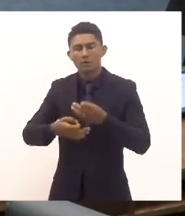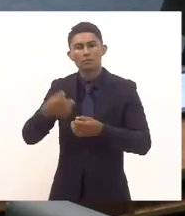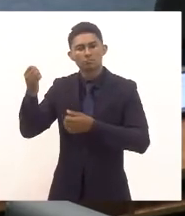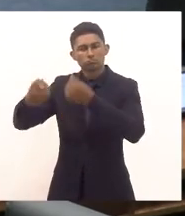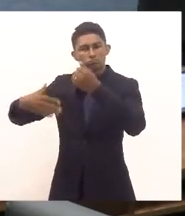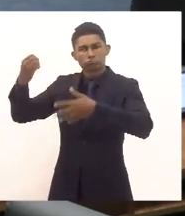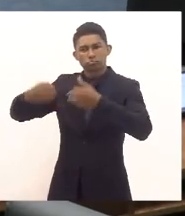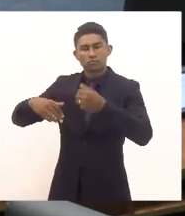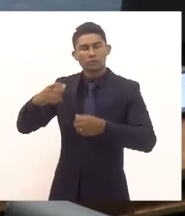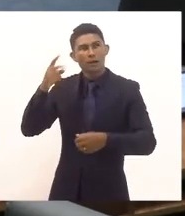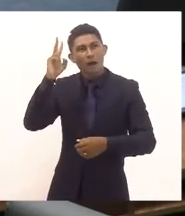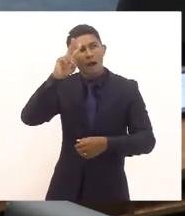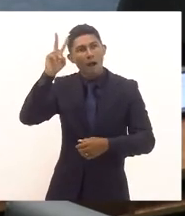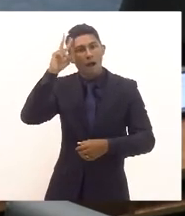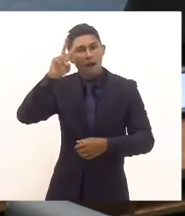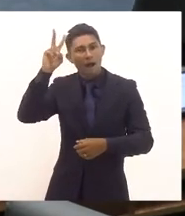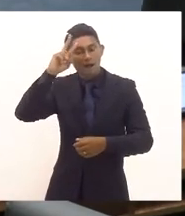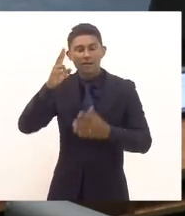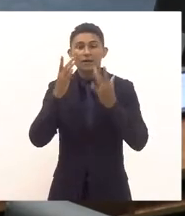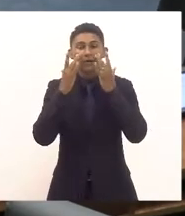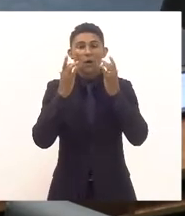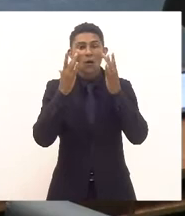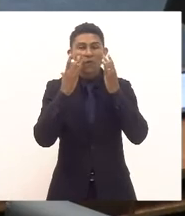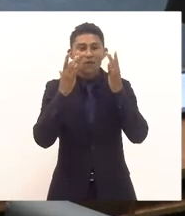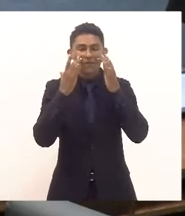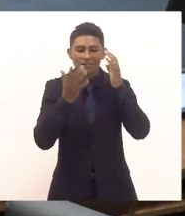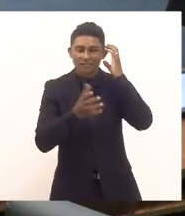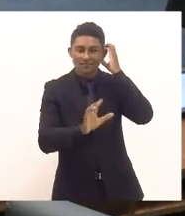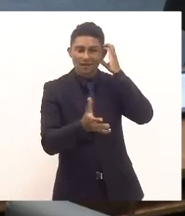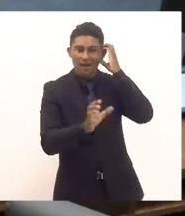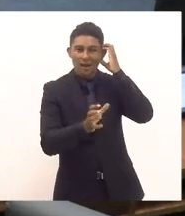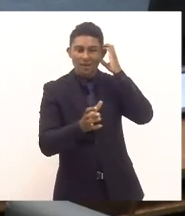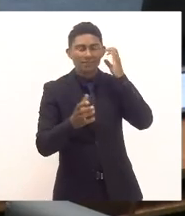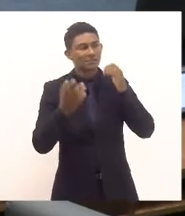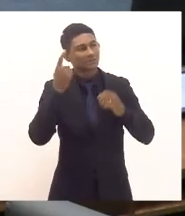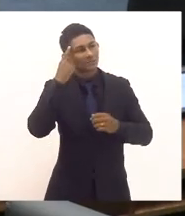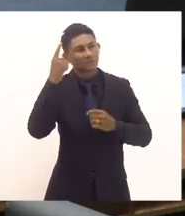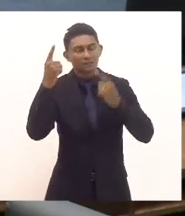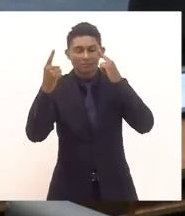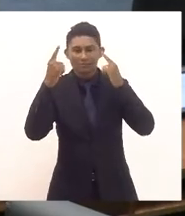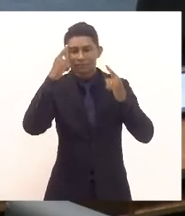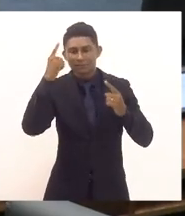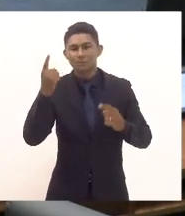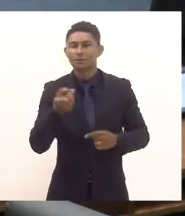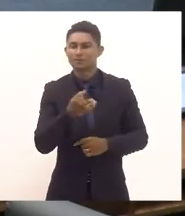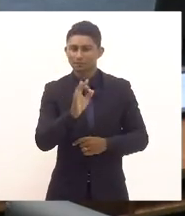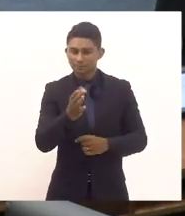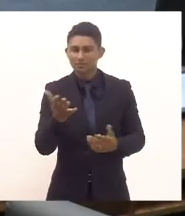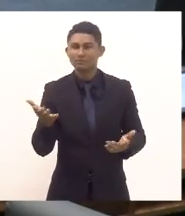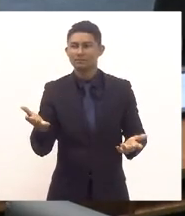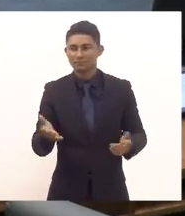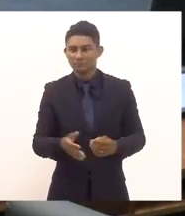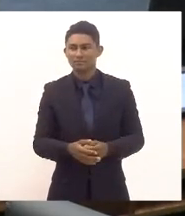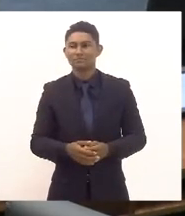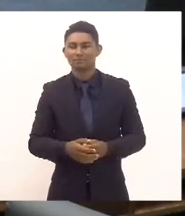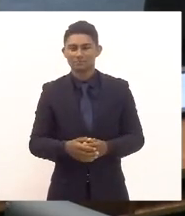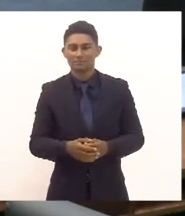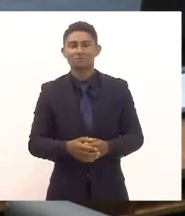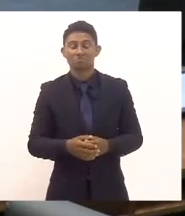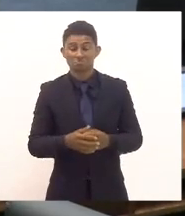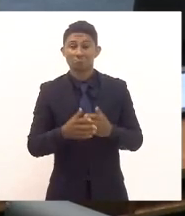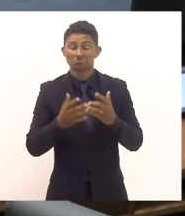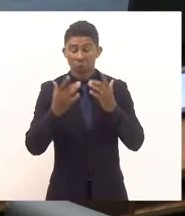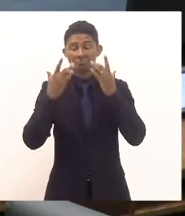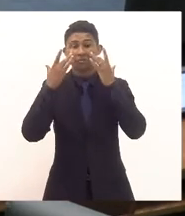trazendo a memória dessas dessas radionovelas daqui foram as precursoras aí